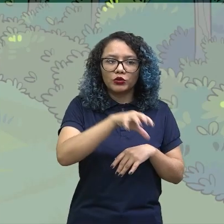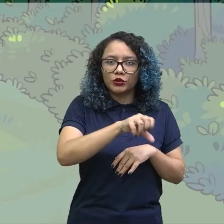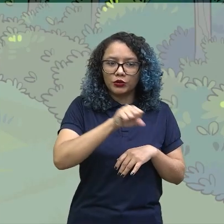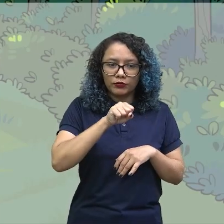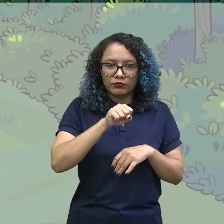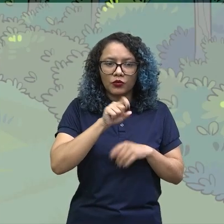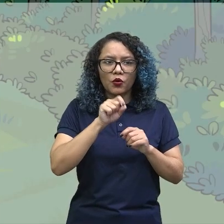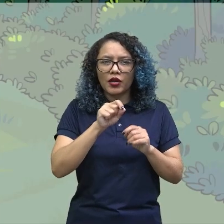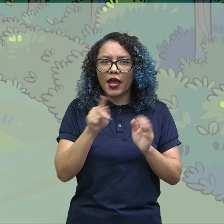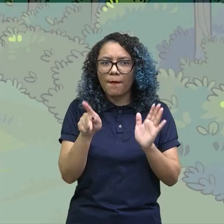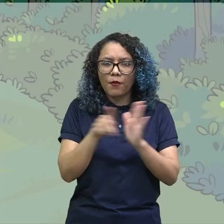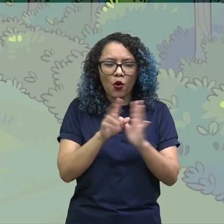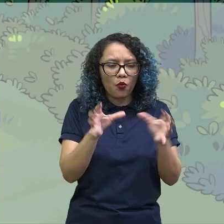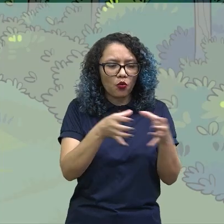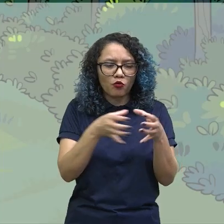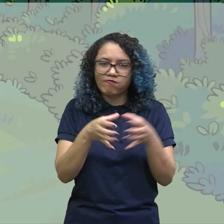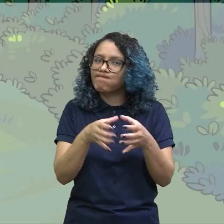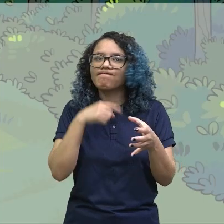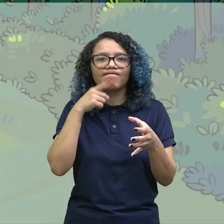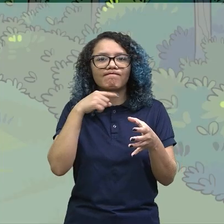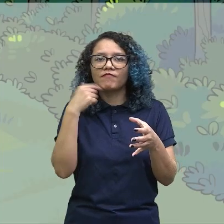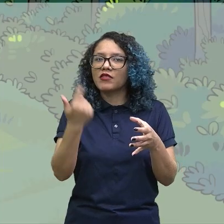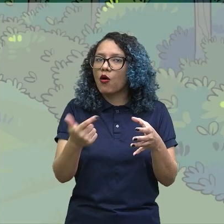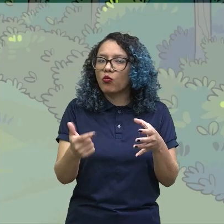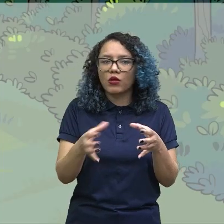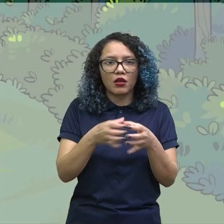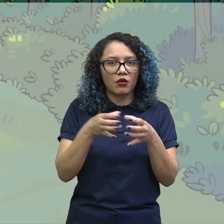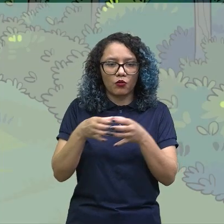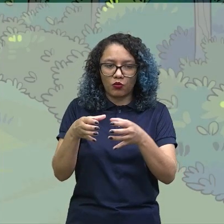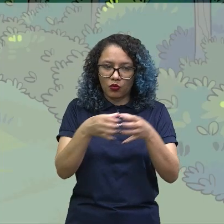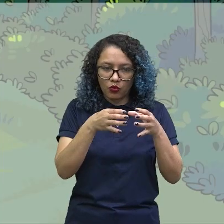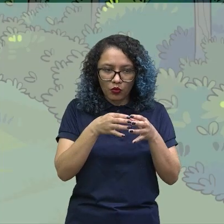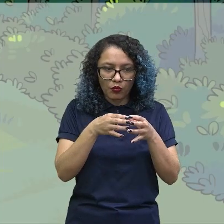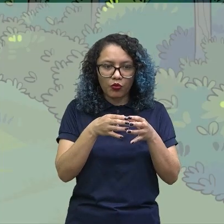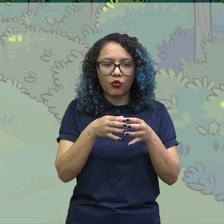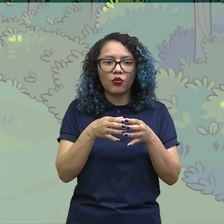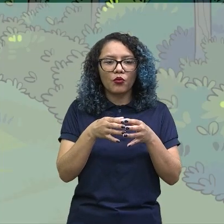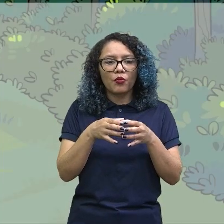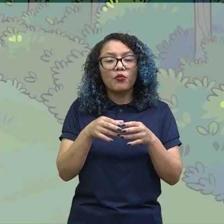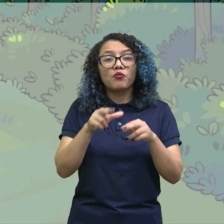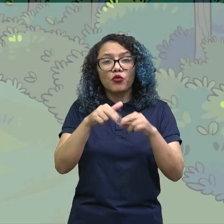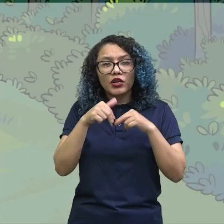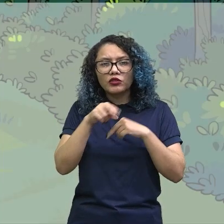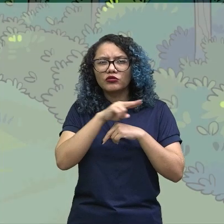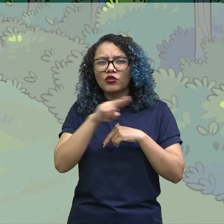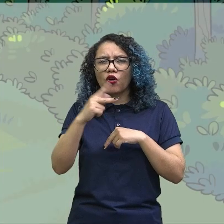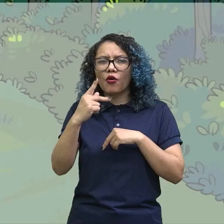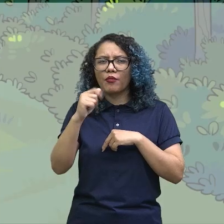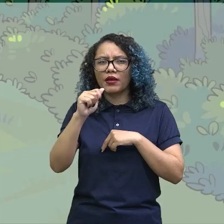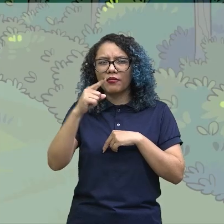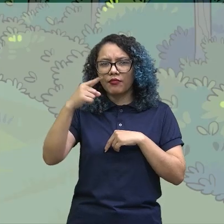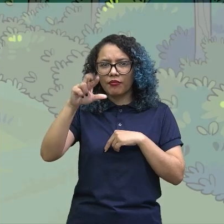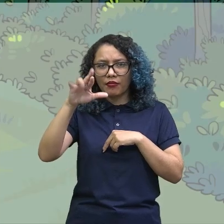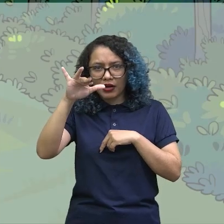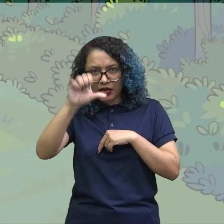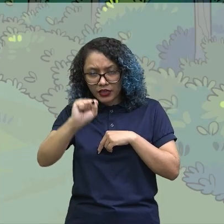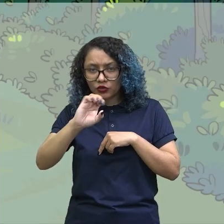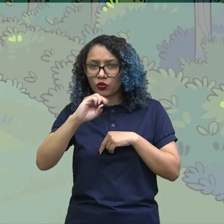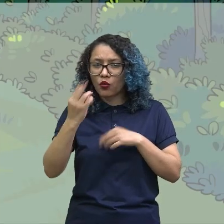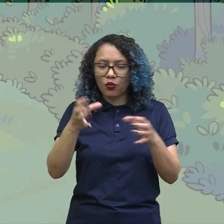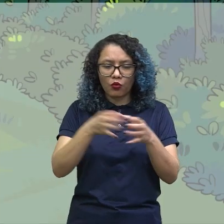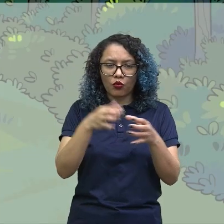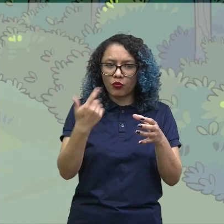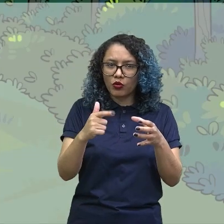não pertenciam a casta nenhuma. Né? Eles são chamados de párias, ou fora das castas.